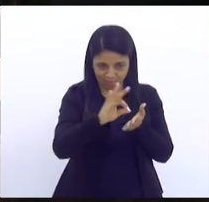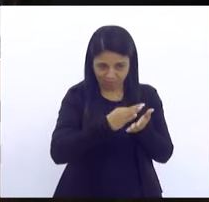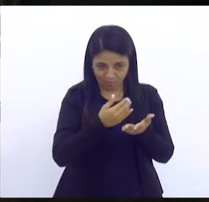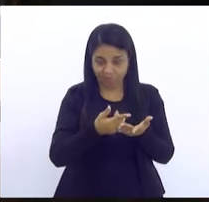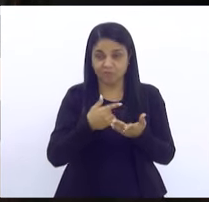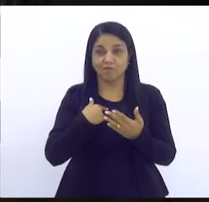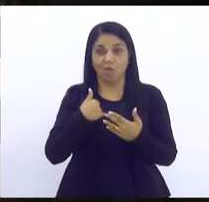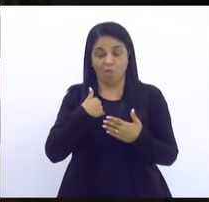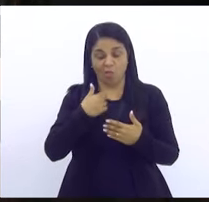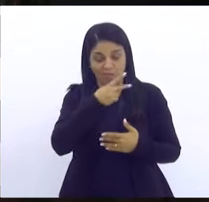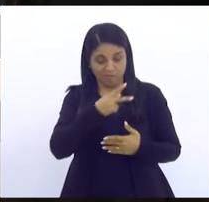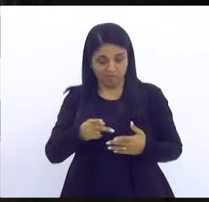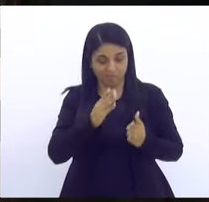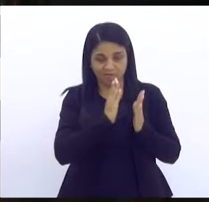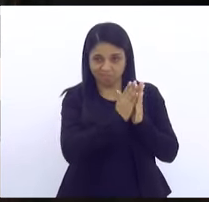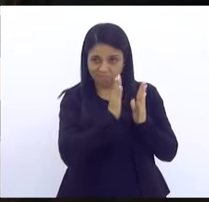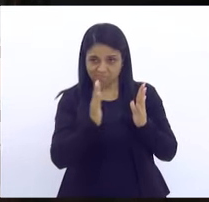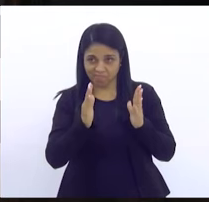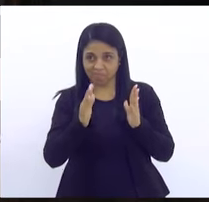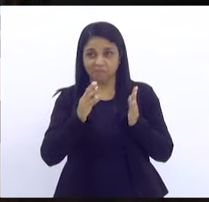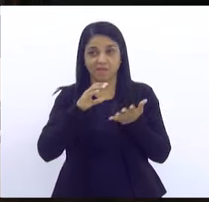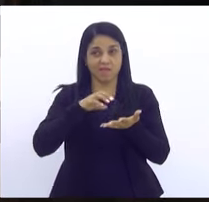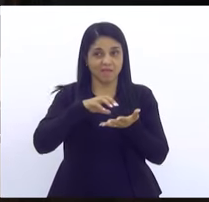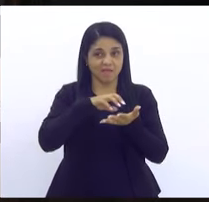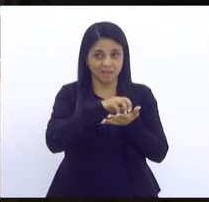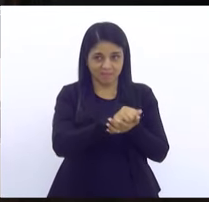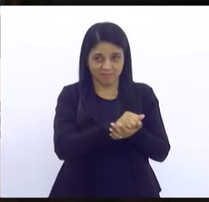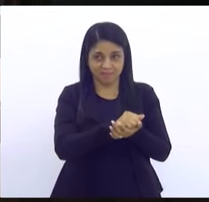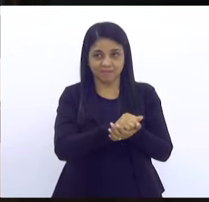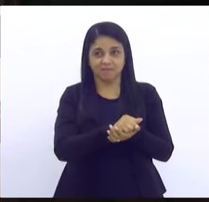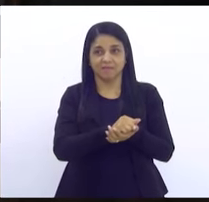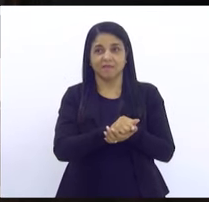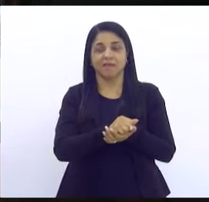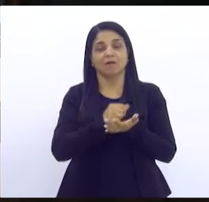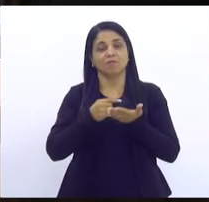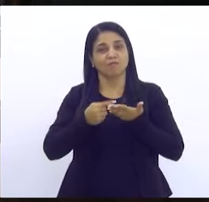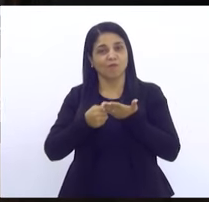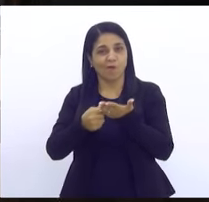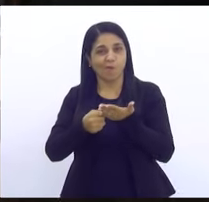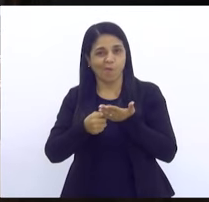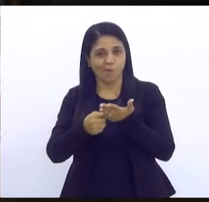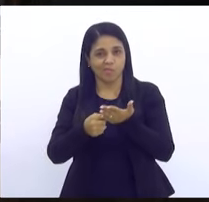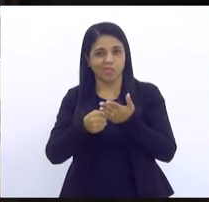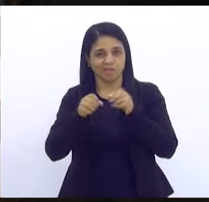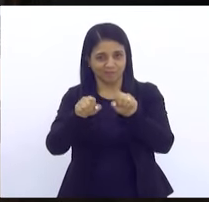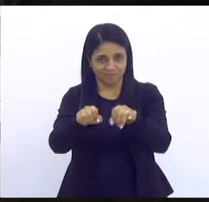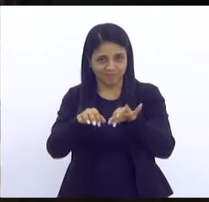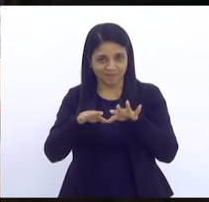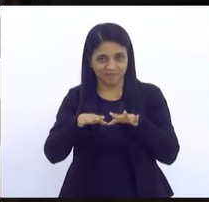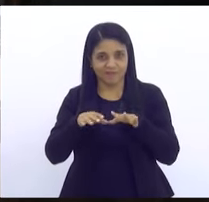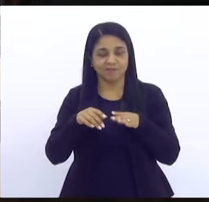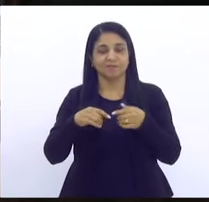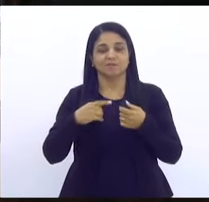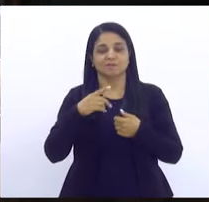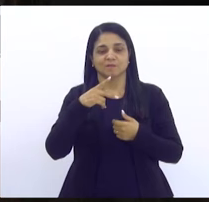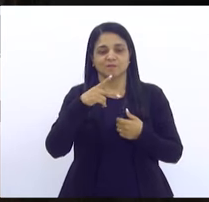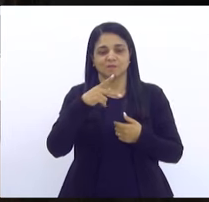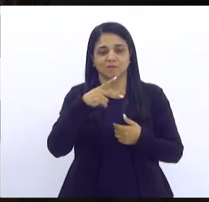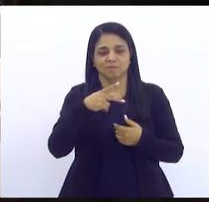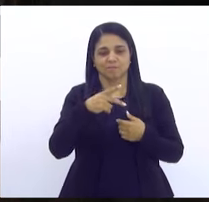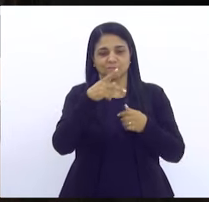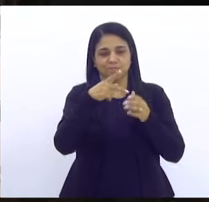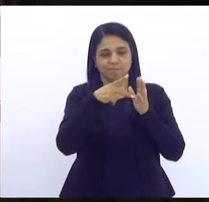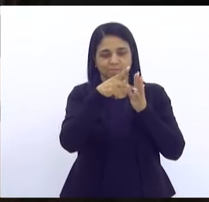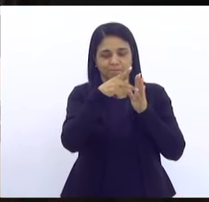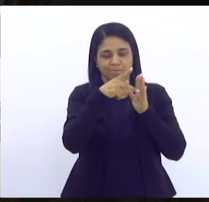ficar tudo muito bem registrado, conforme que foi acordado com o plenário, projeto 331A